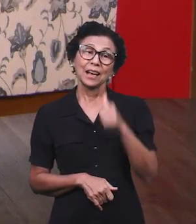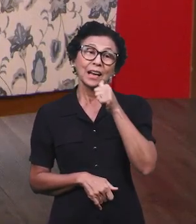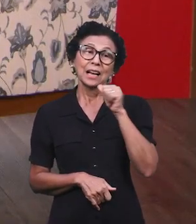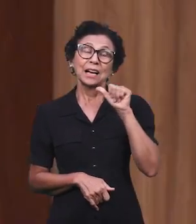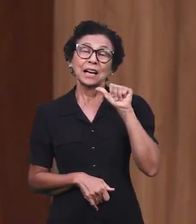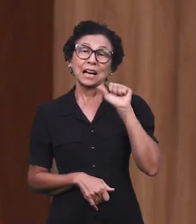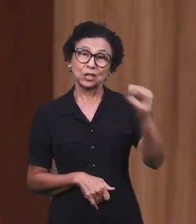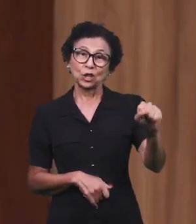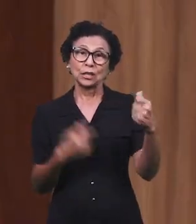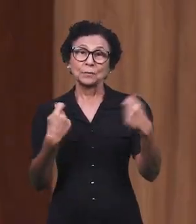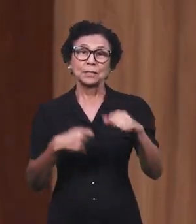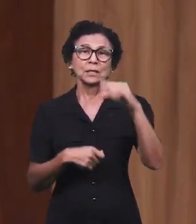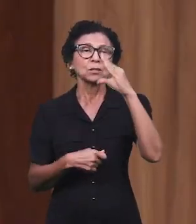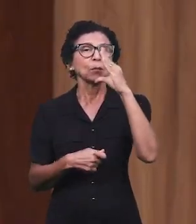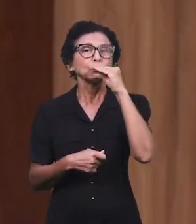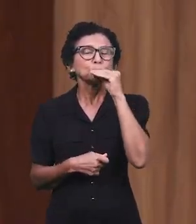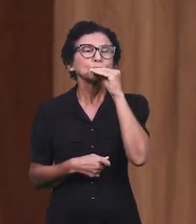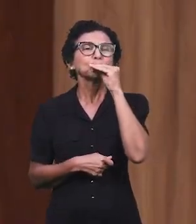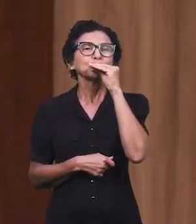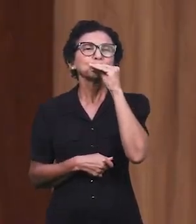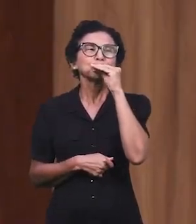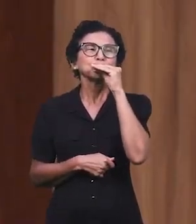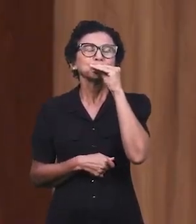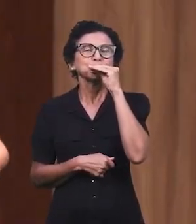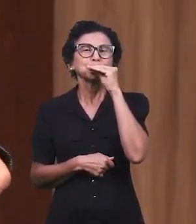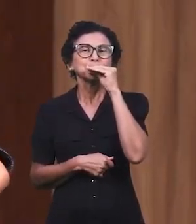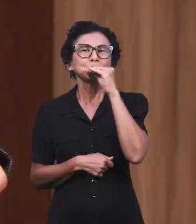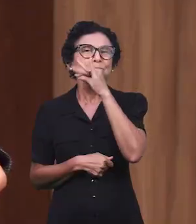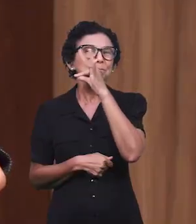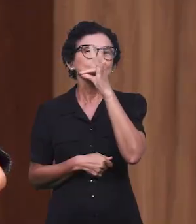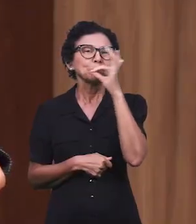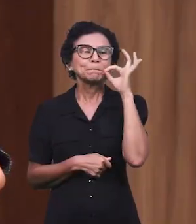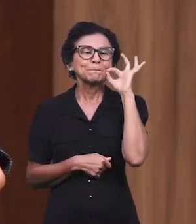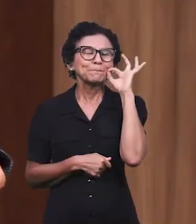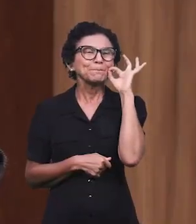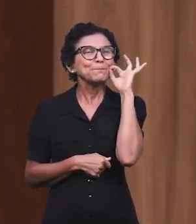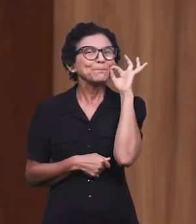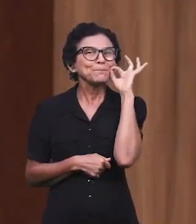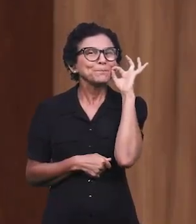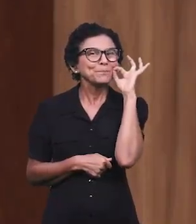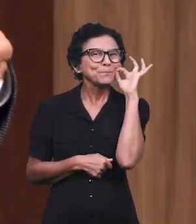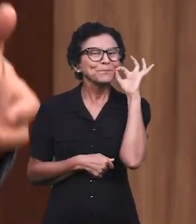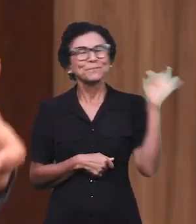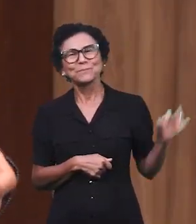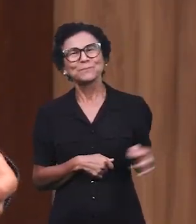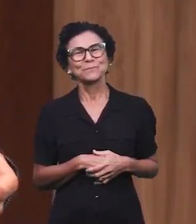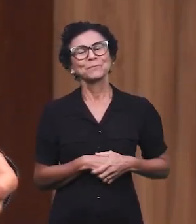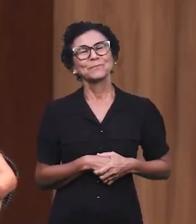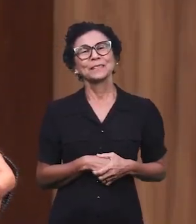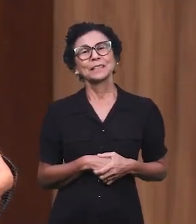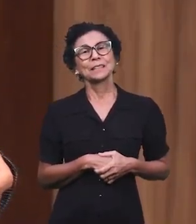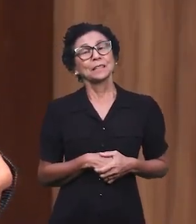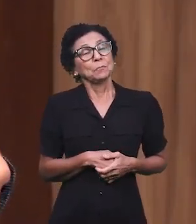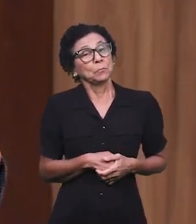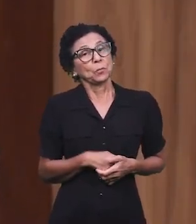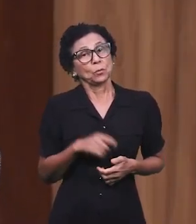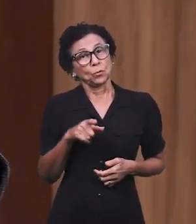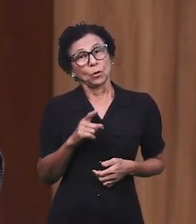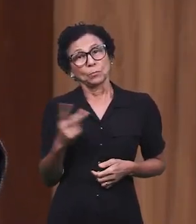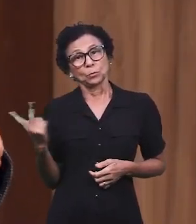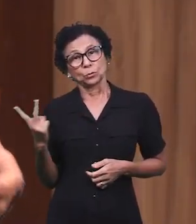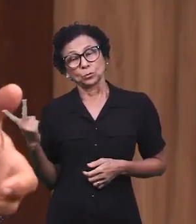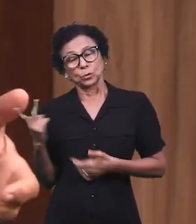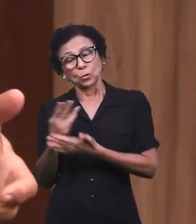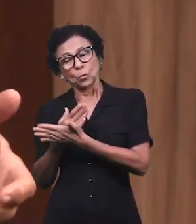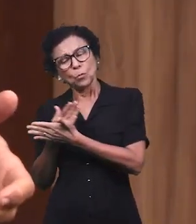no sentido, naquilo que você pode ajudar, você vai se prontificar a ajudar Com certeza. a família que está começando e tudo, mas